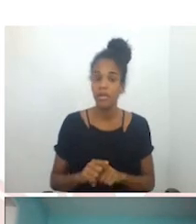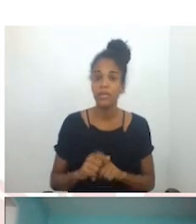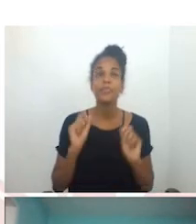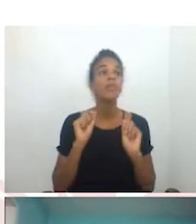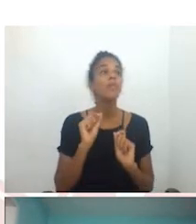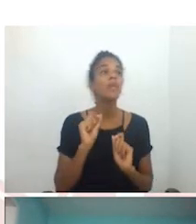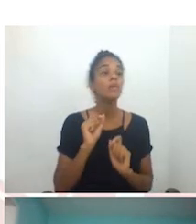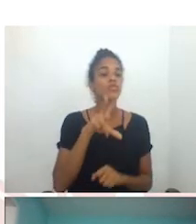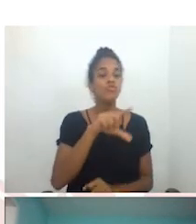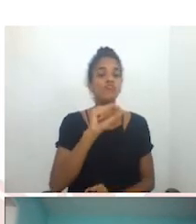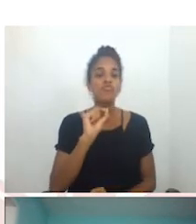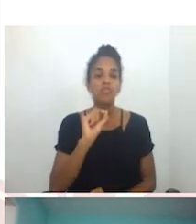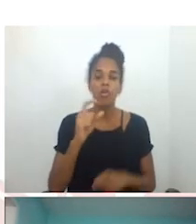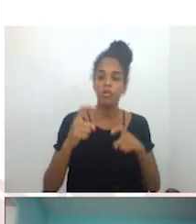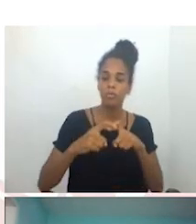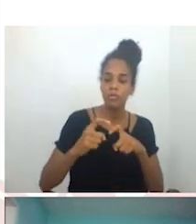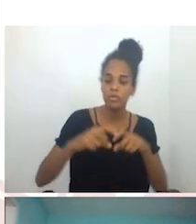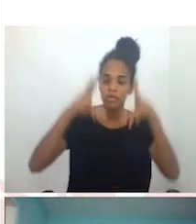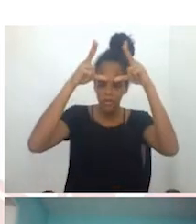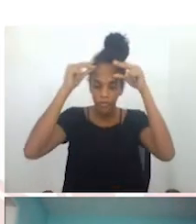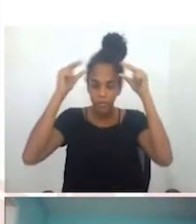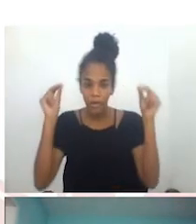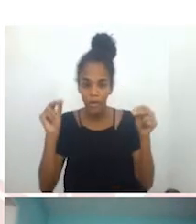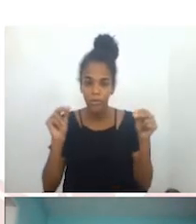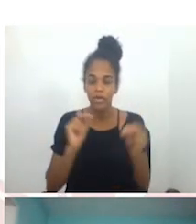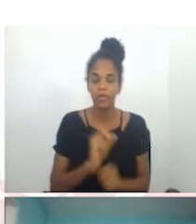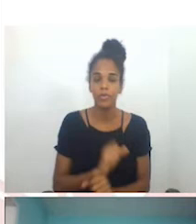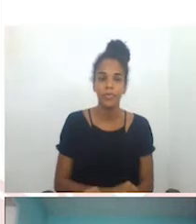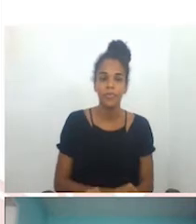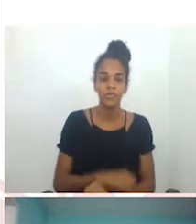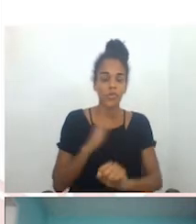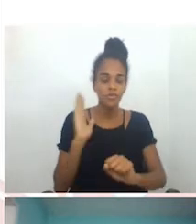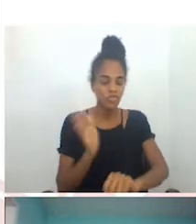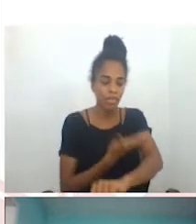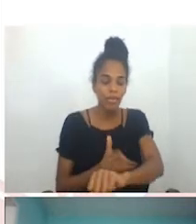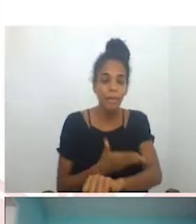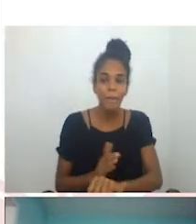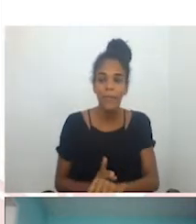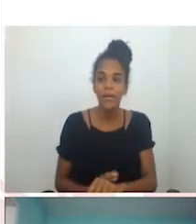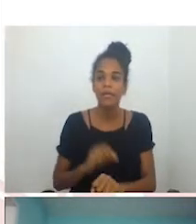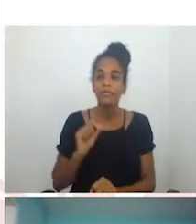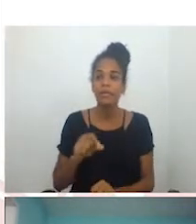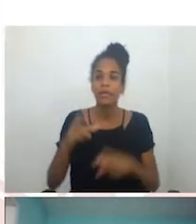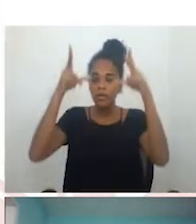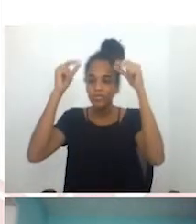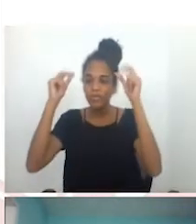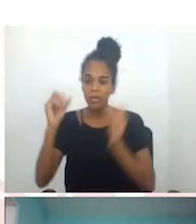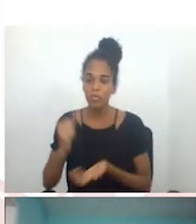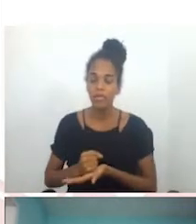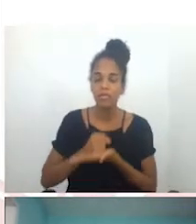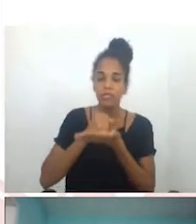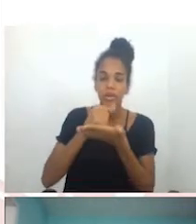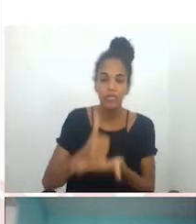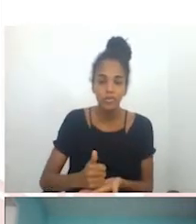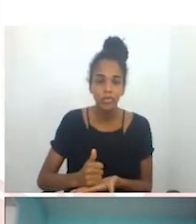plantão? Já define mais a habilidade da equipe para intubar, já pega qual é o enfermeiro que vai participar da intubação, já seleciona um